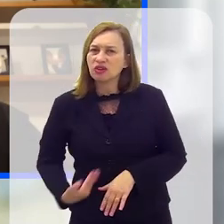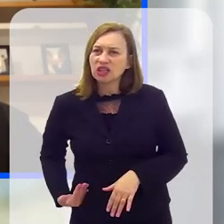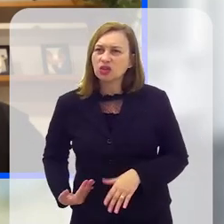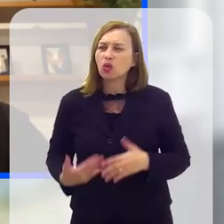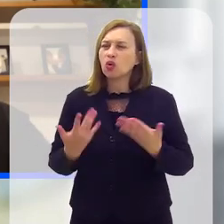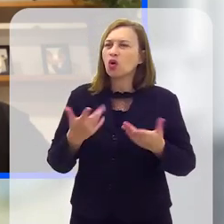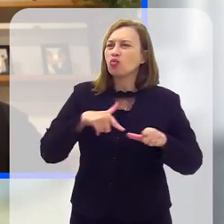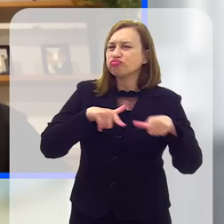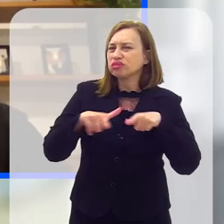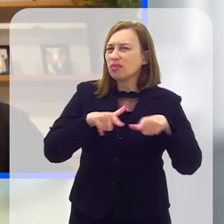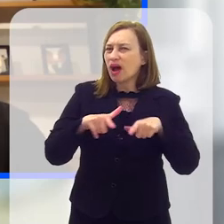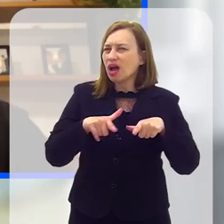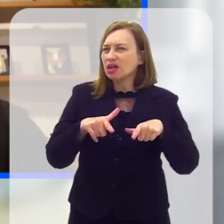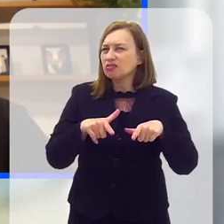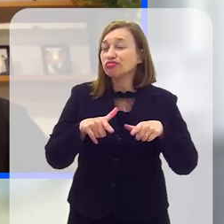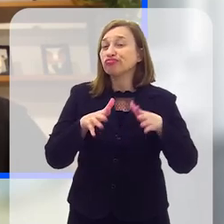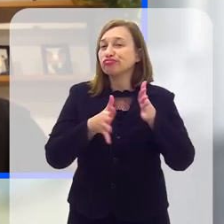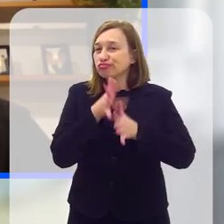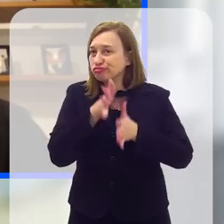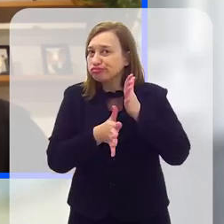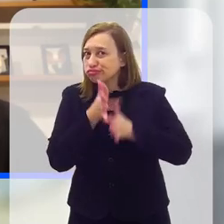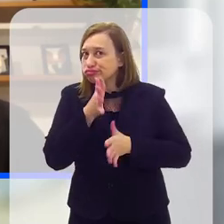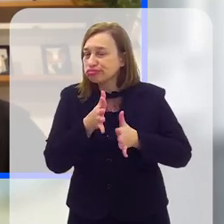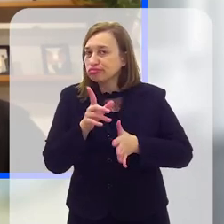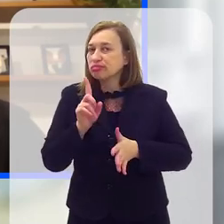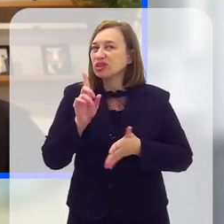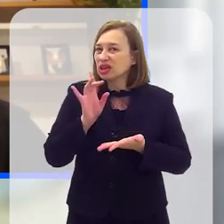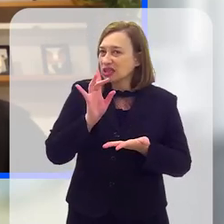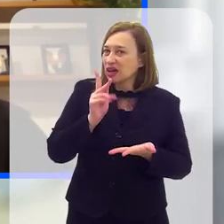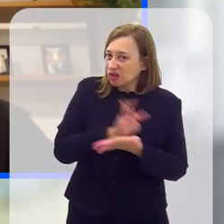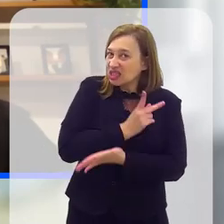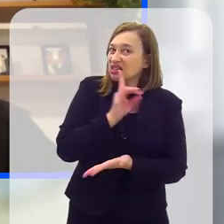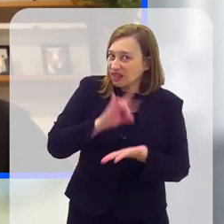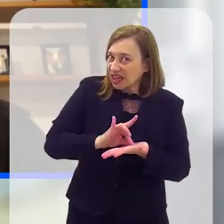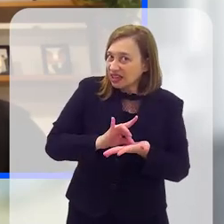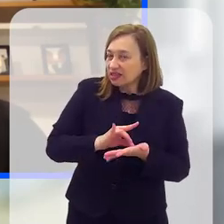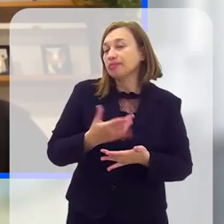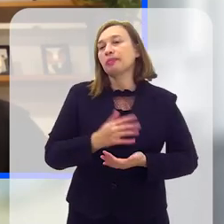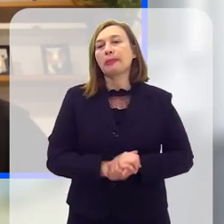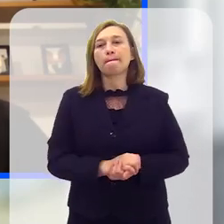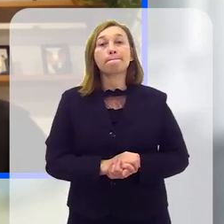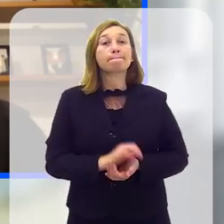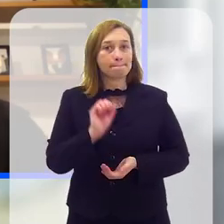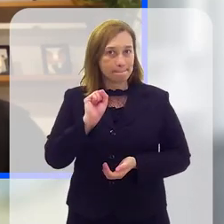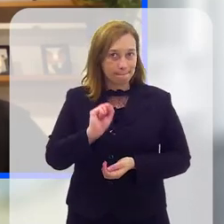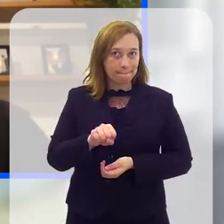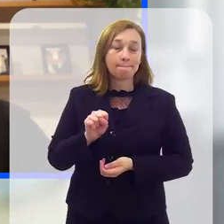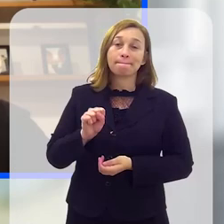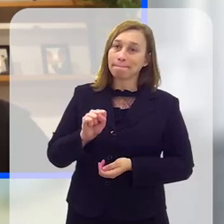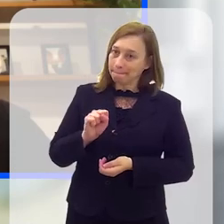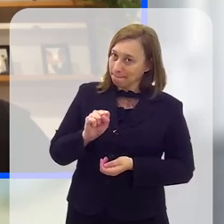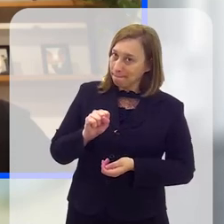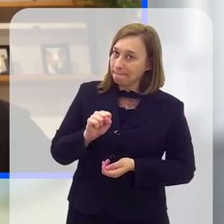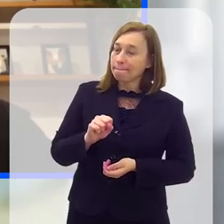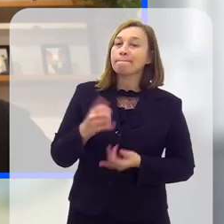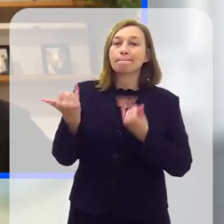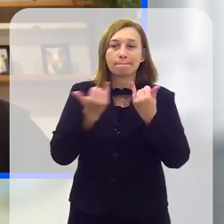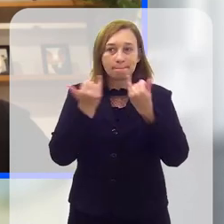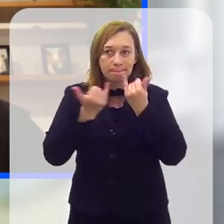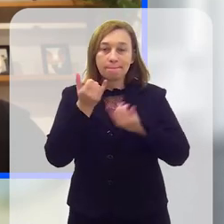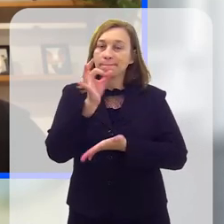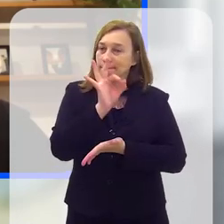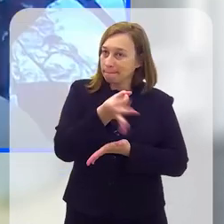Governador, enfim, um trabalho muito complicado, né? Isso está acontecendo de fato? Está. São